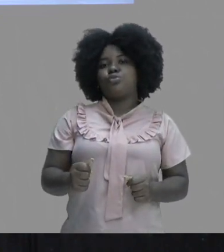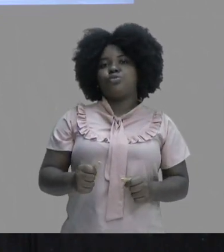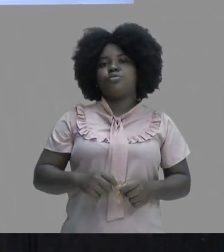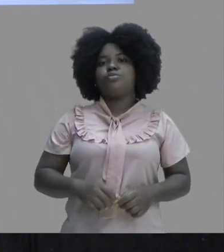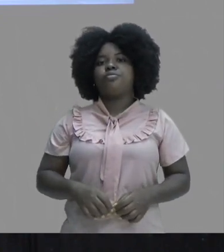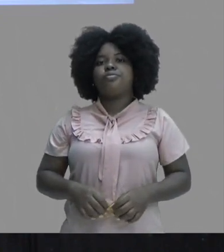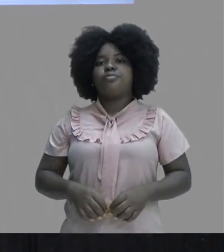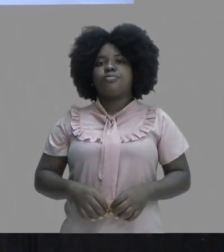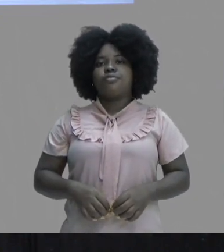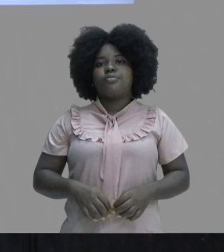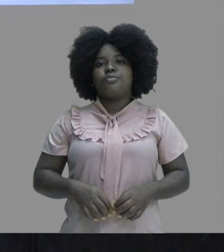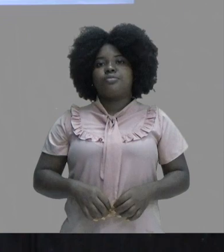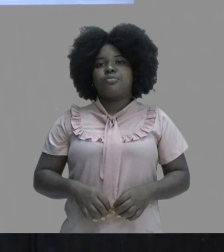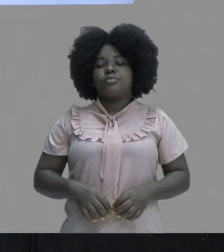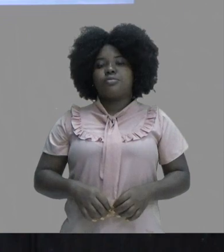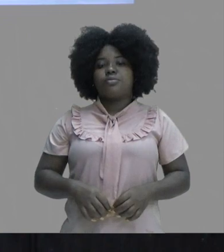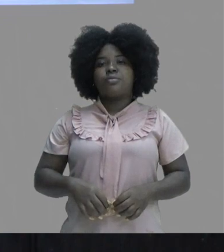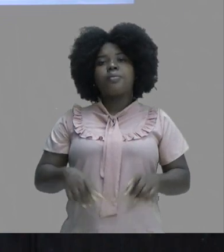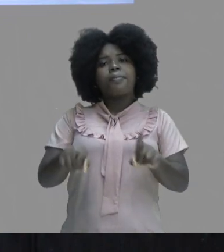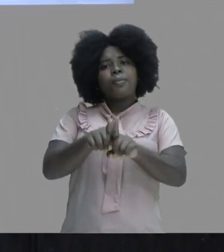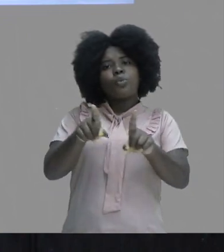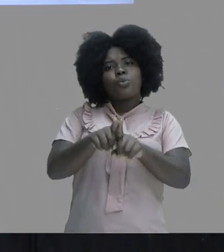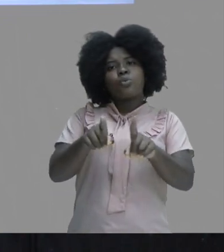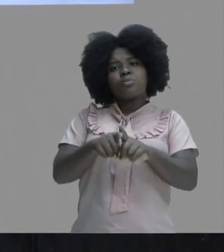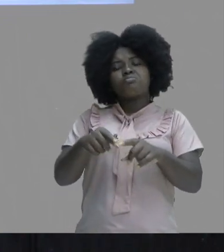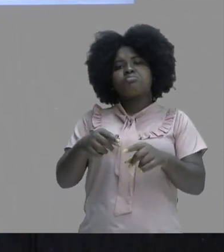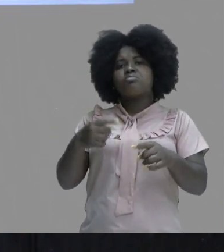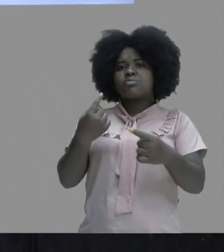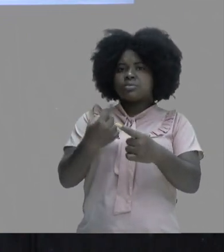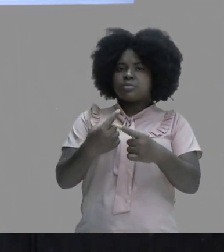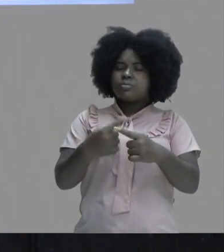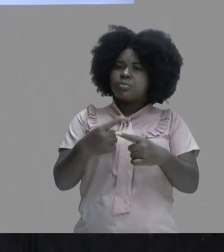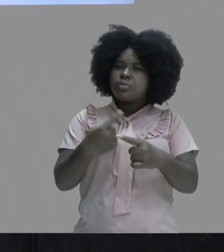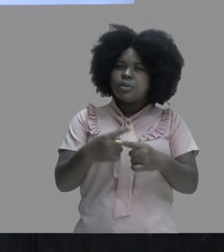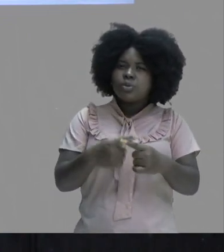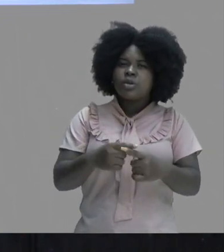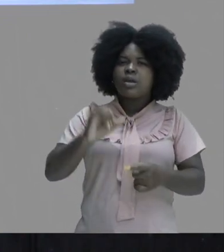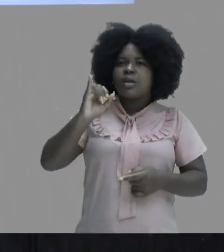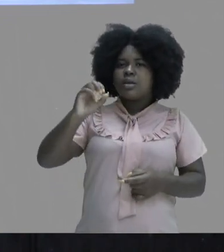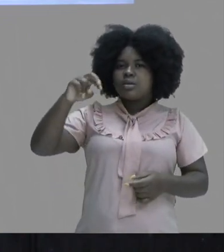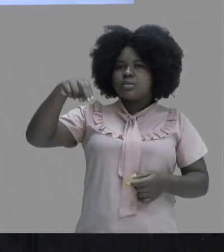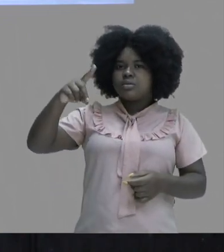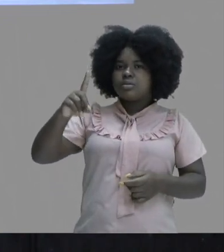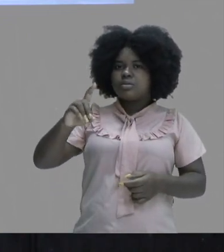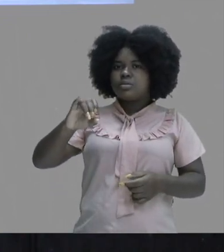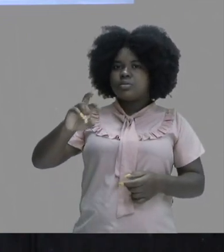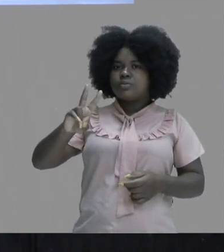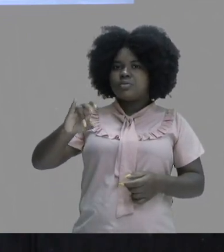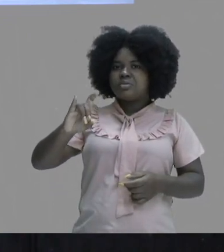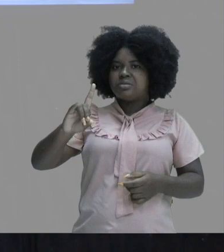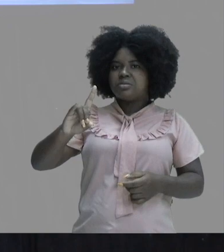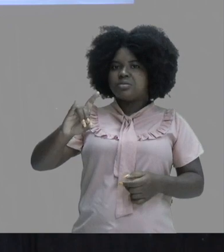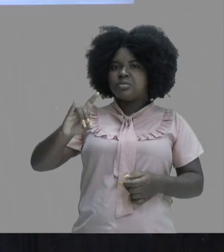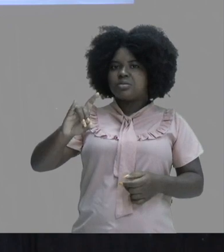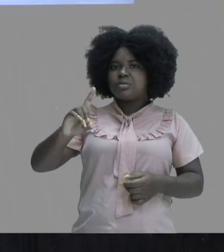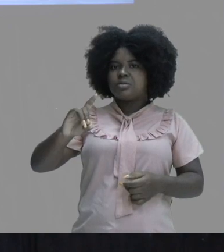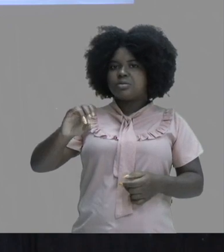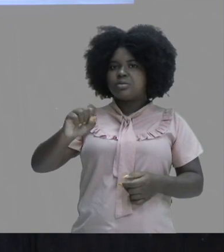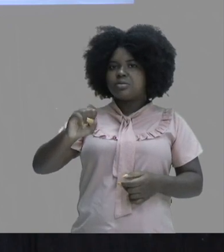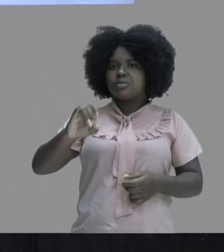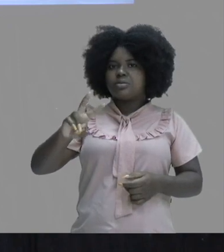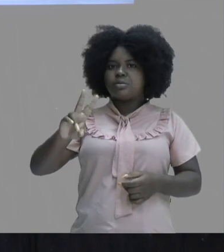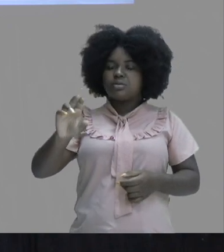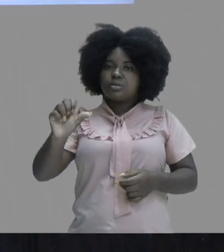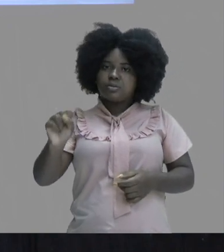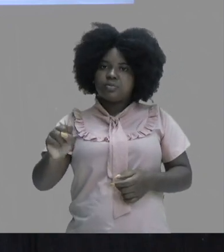certo? Indivisíveis. Por que os direitos humanos são indivisíveis? Porque não dá para dividir. Não dá